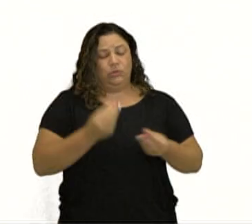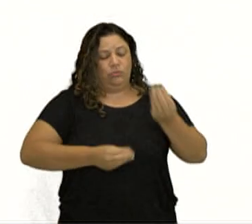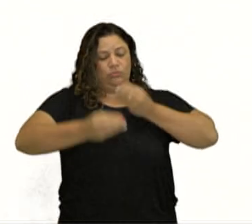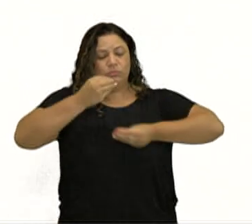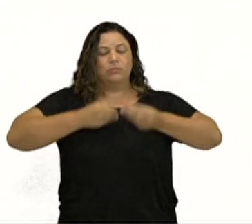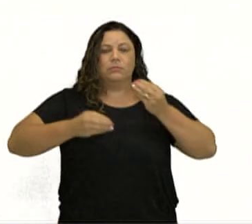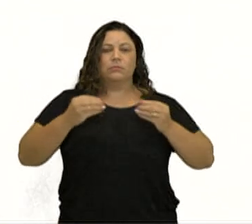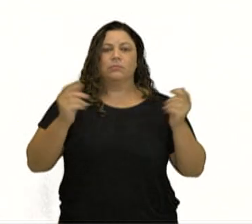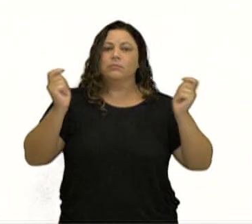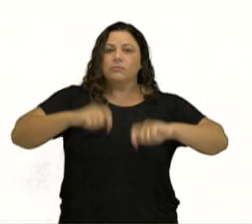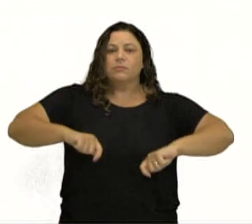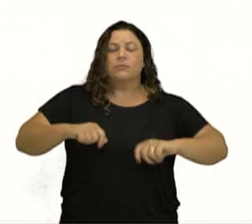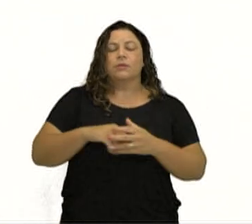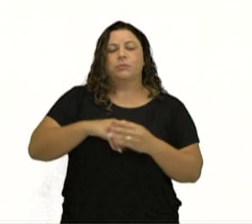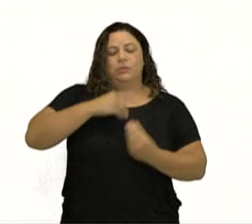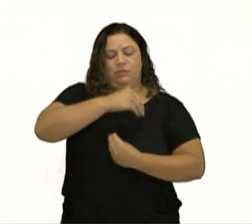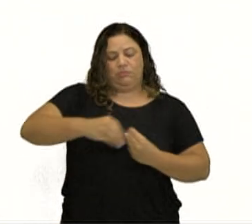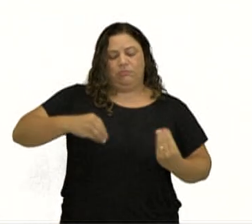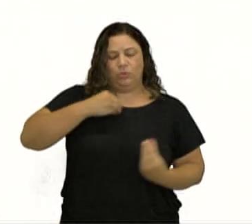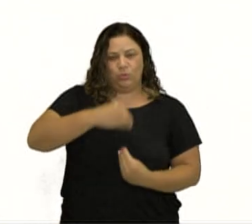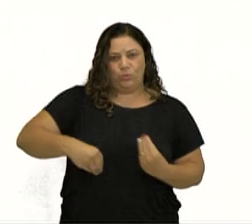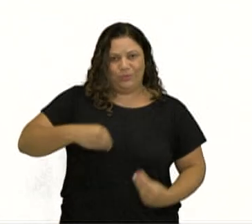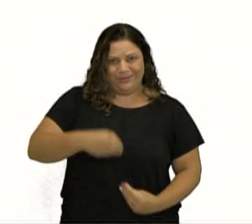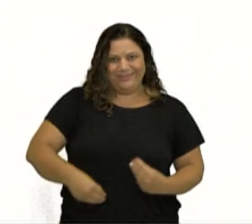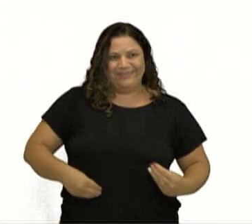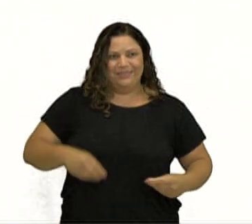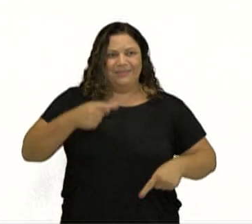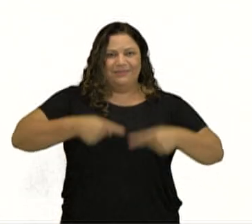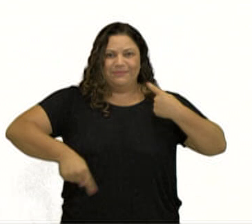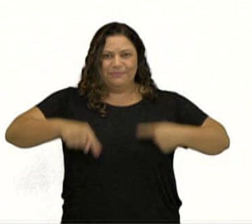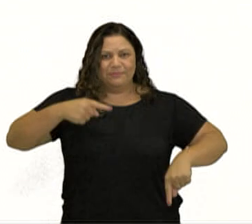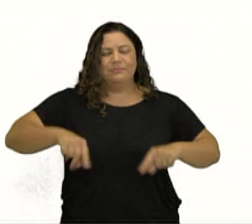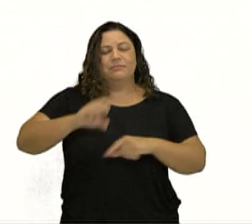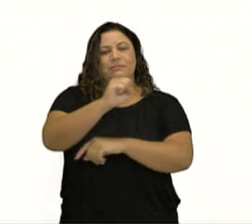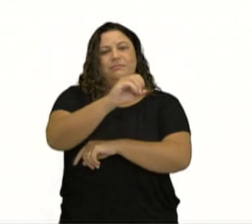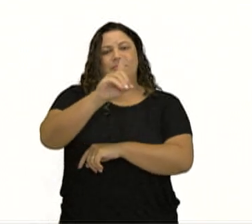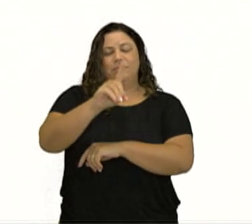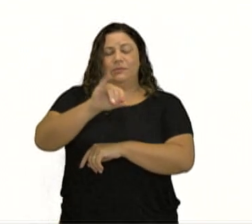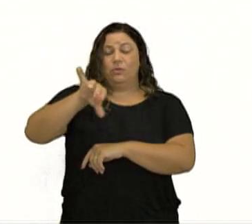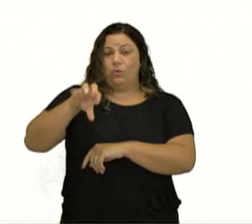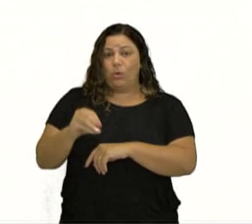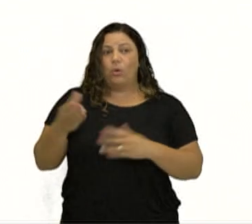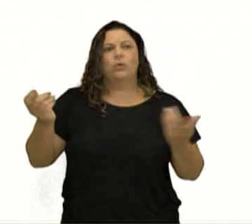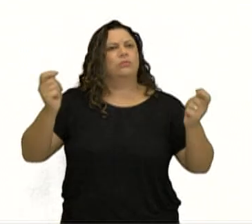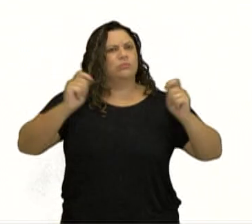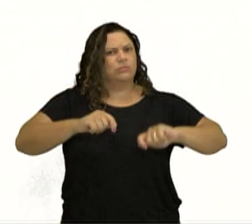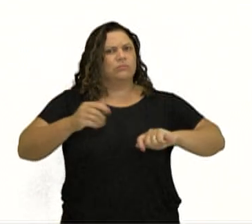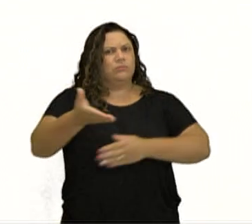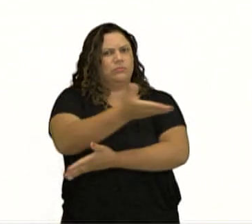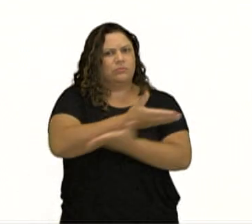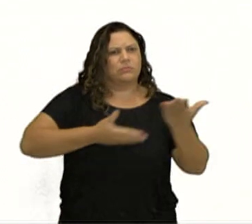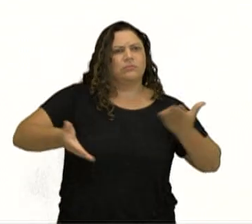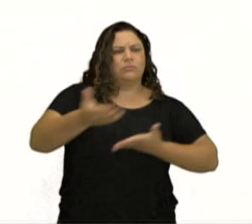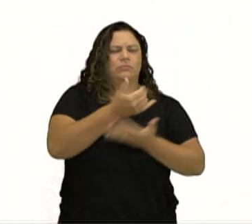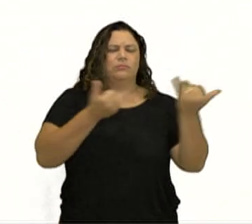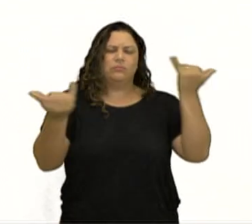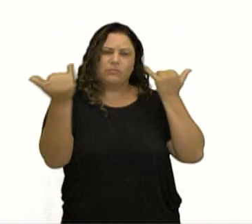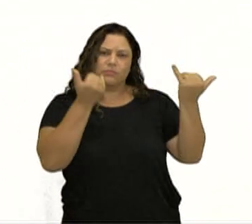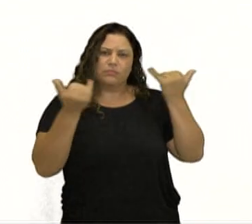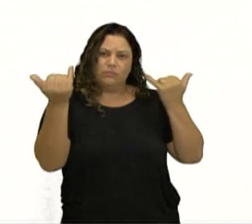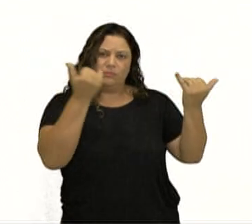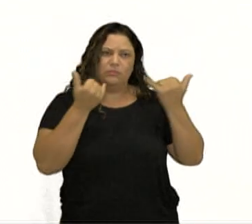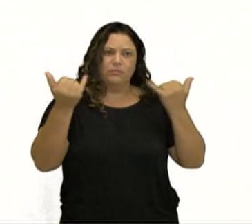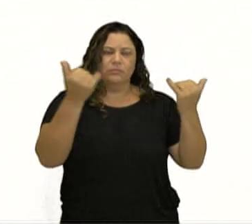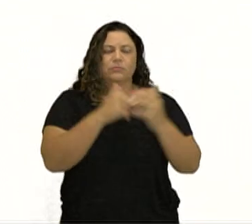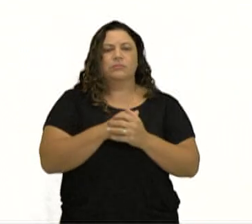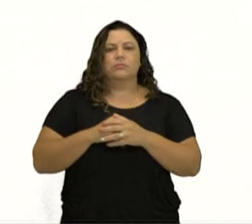importantes processos do organismo. Por exemplo, o sódio permite a transmissão de informações entre